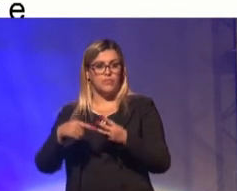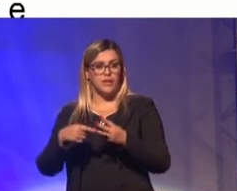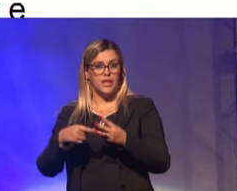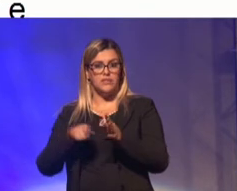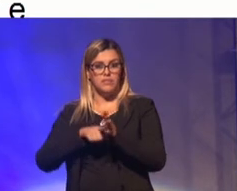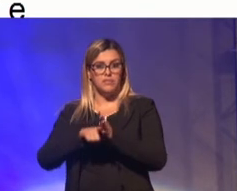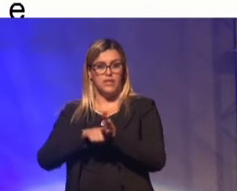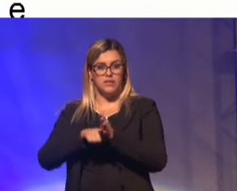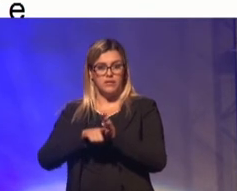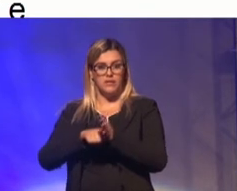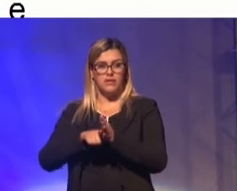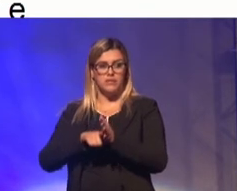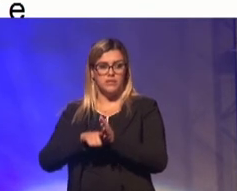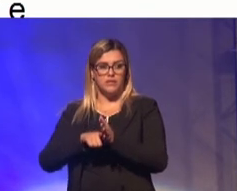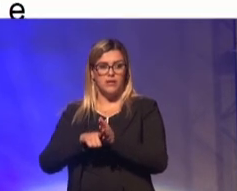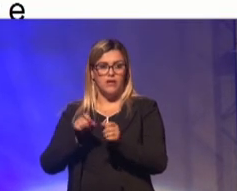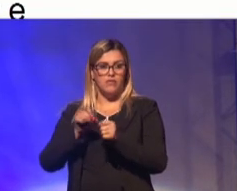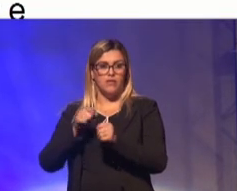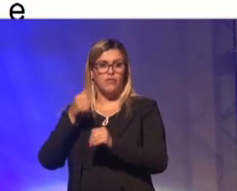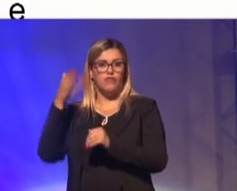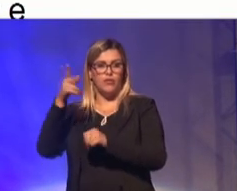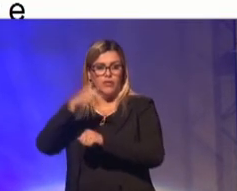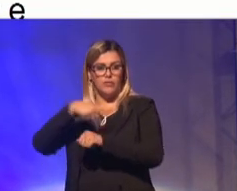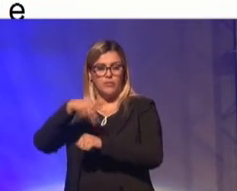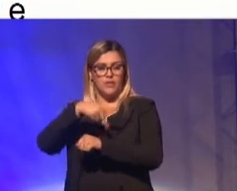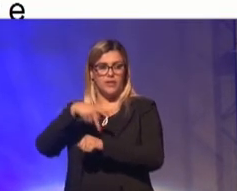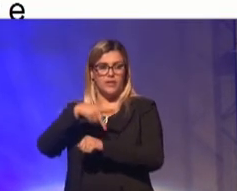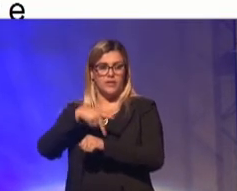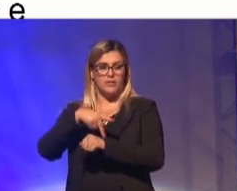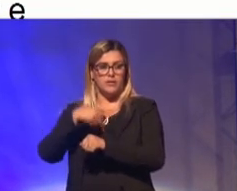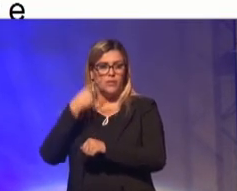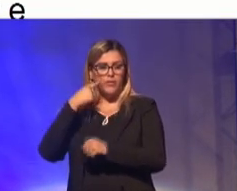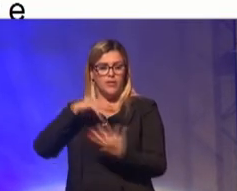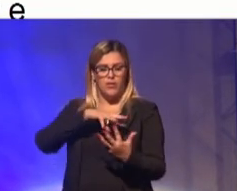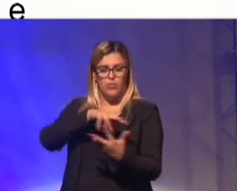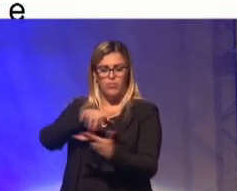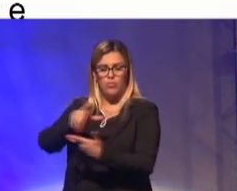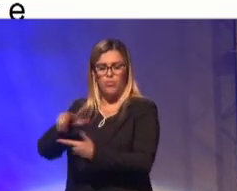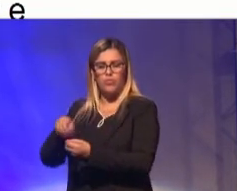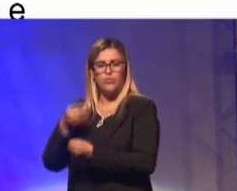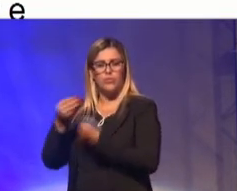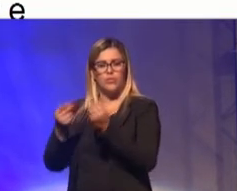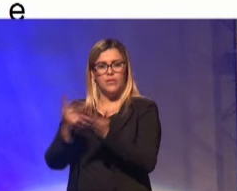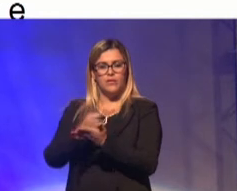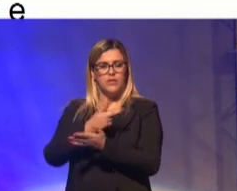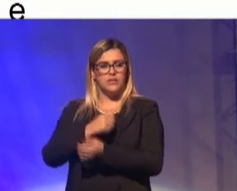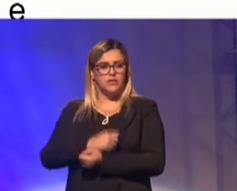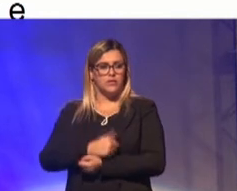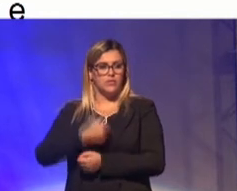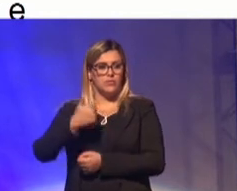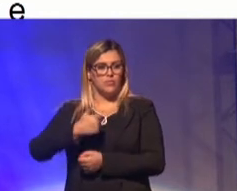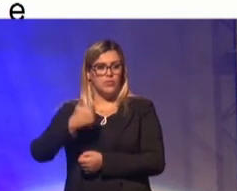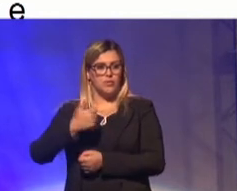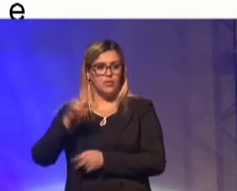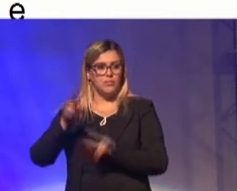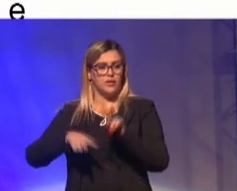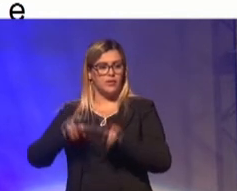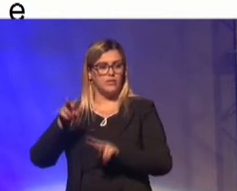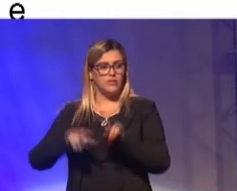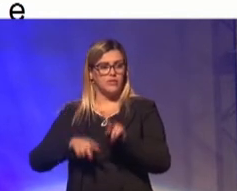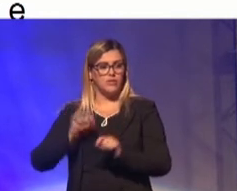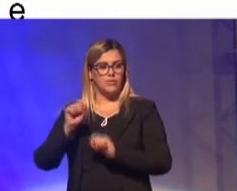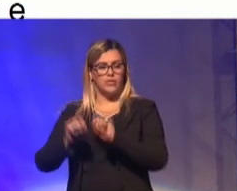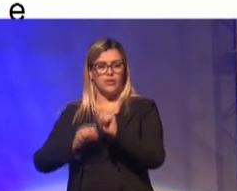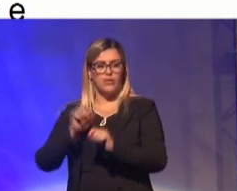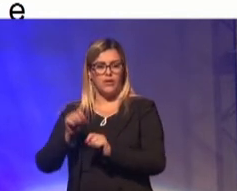estudos realizados fora, no exterior, né, para a gente ver mundialmente o que está acontecendo. Um é uma revisão que